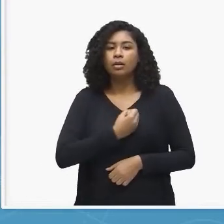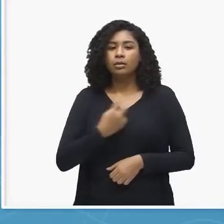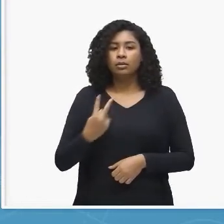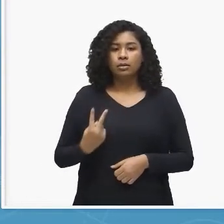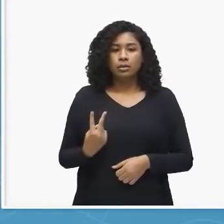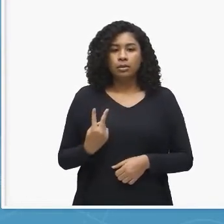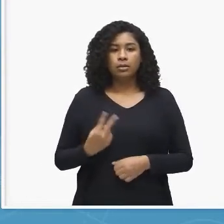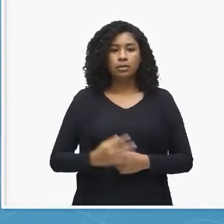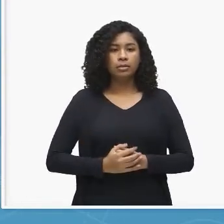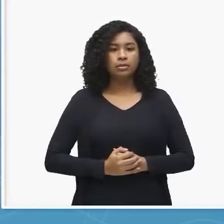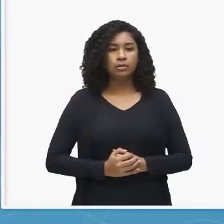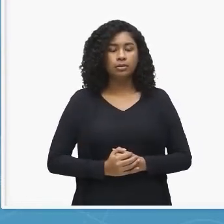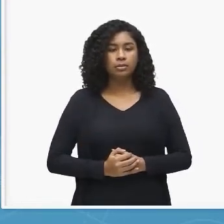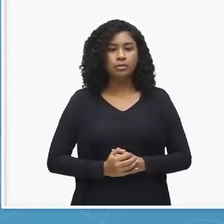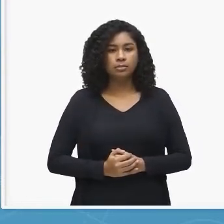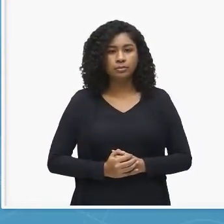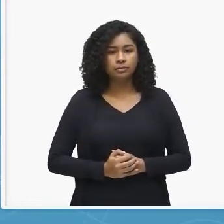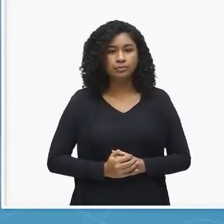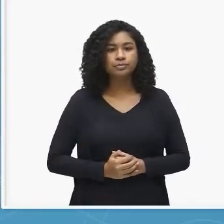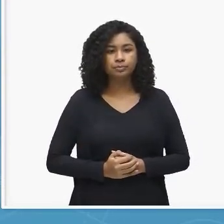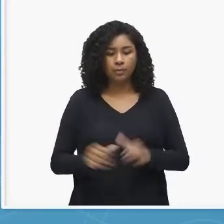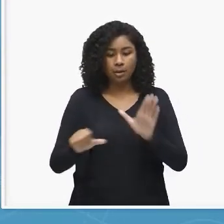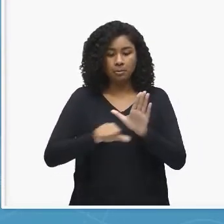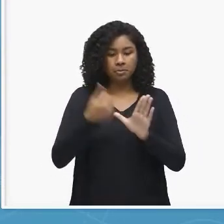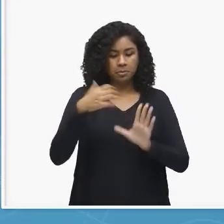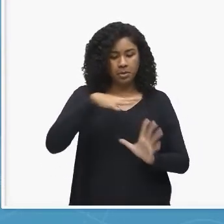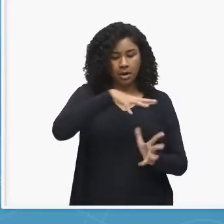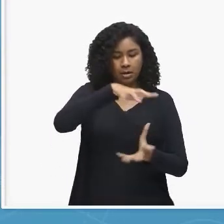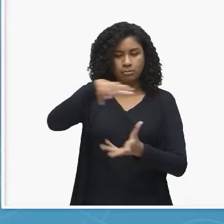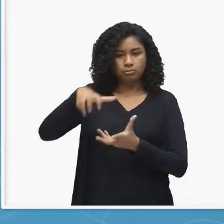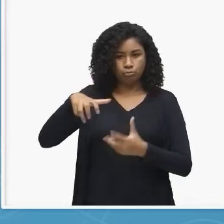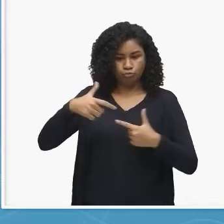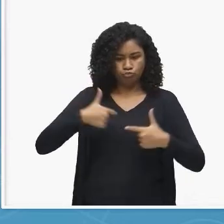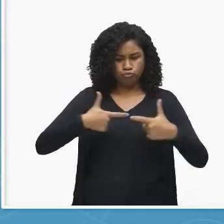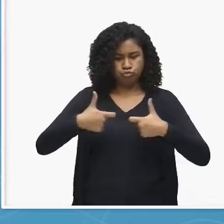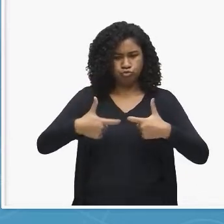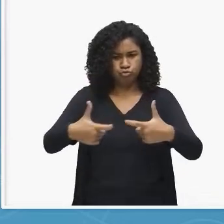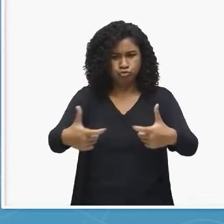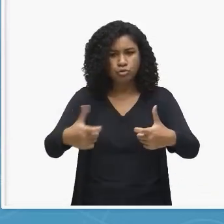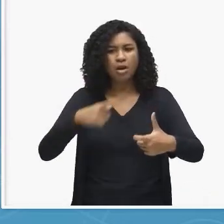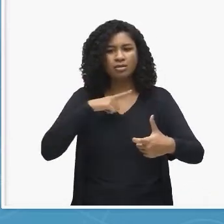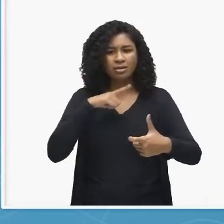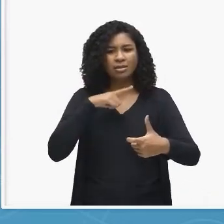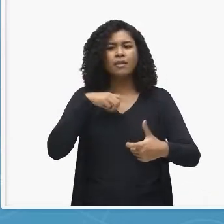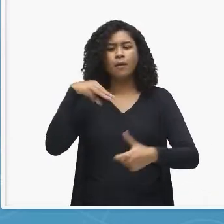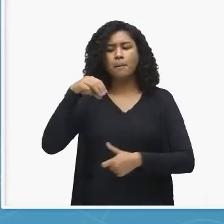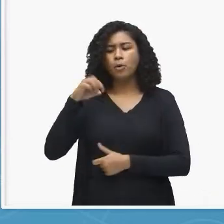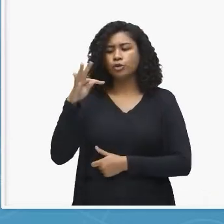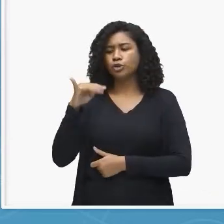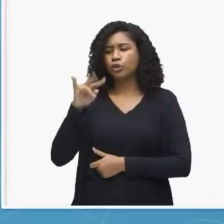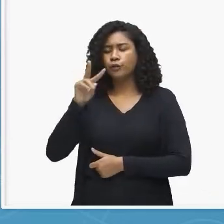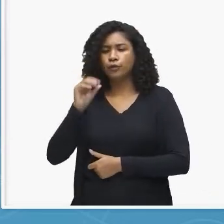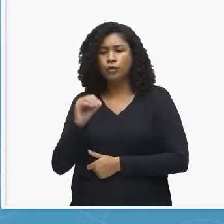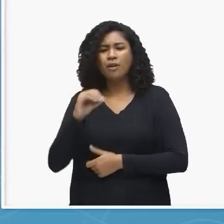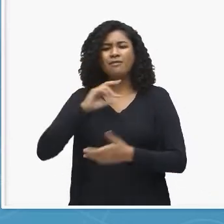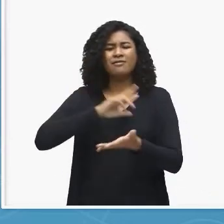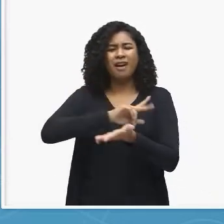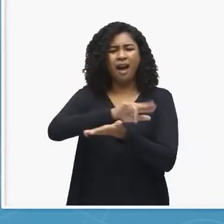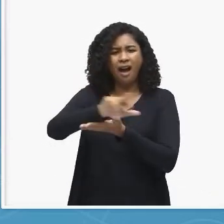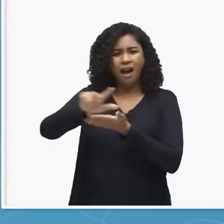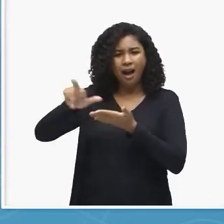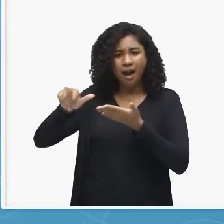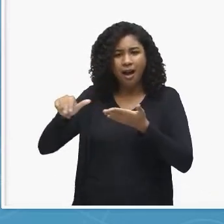questão, né, ela diz o seguinte: a Primeira Guerra Mundial teve várias motivações ligadas aos interesses das nações que